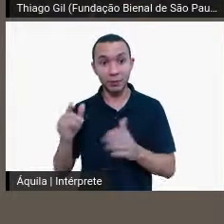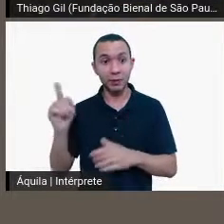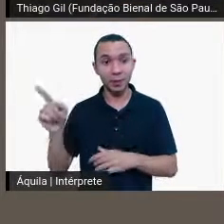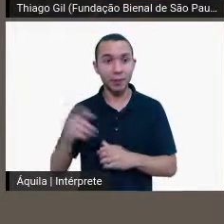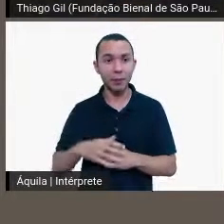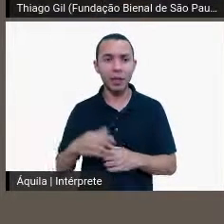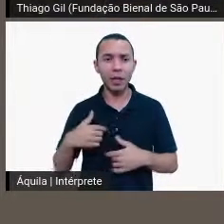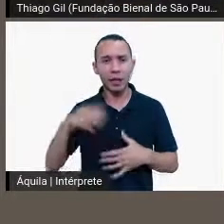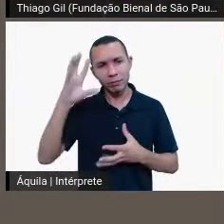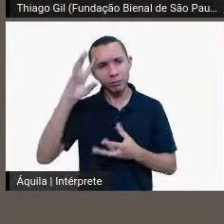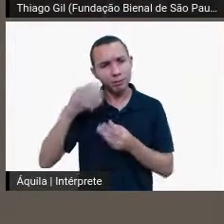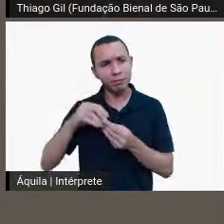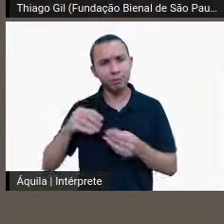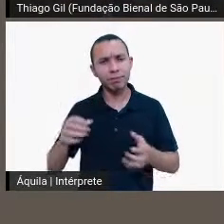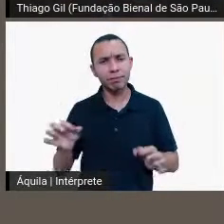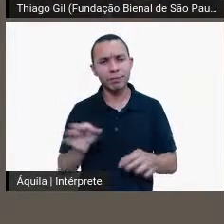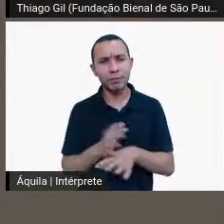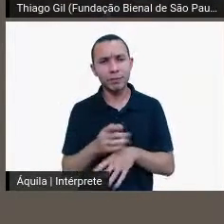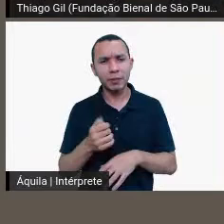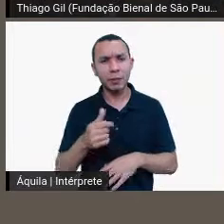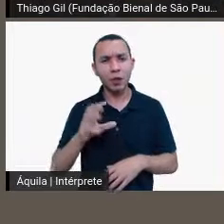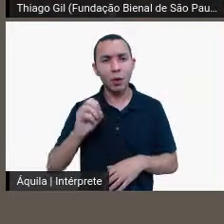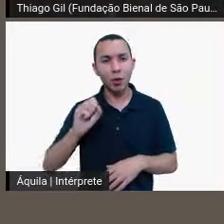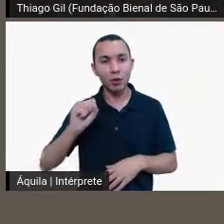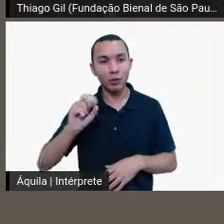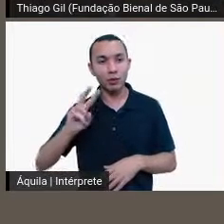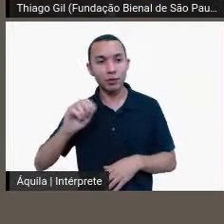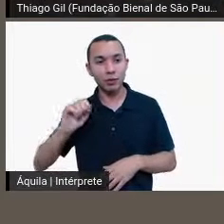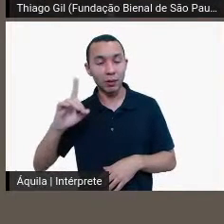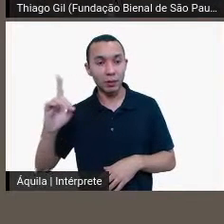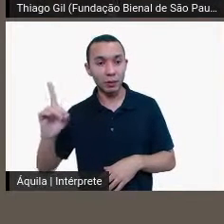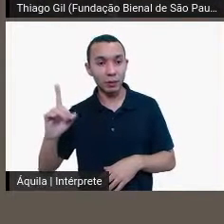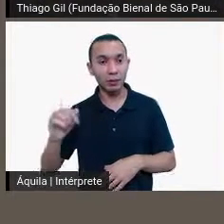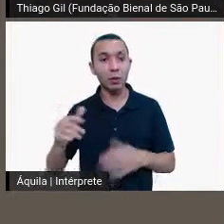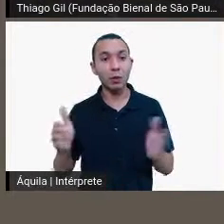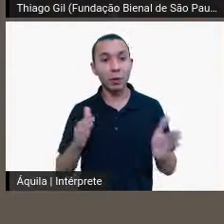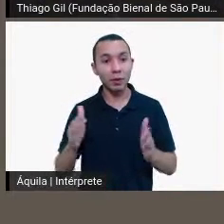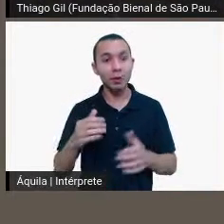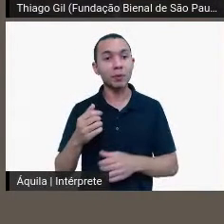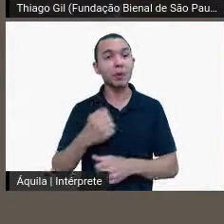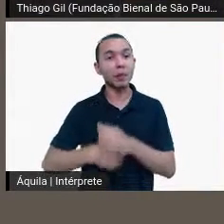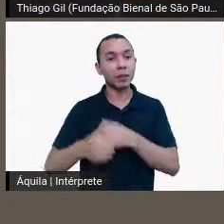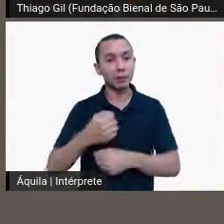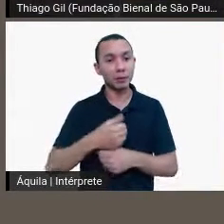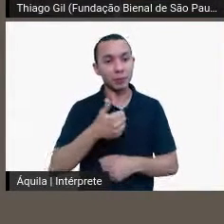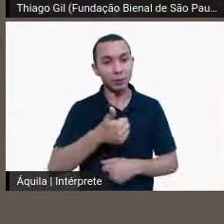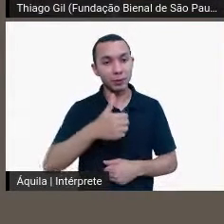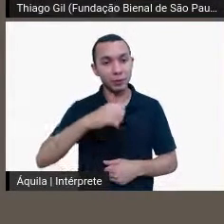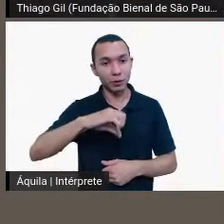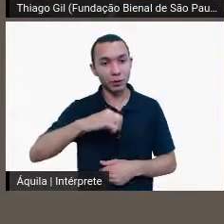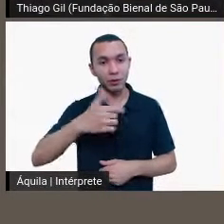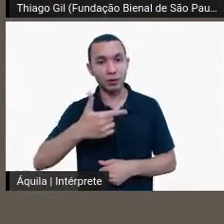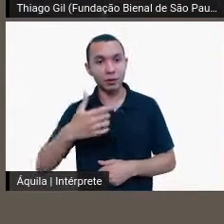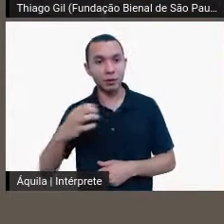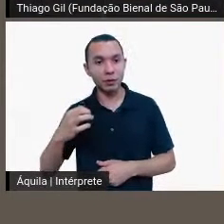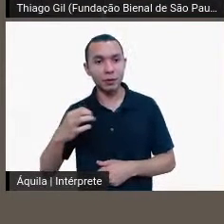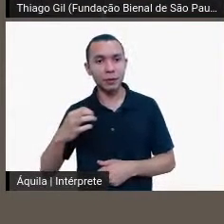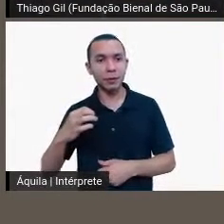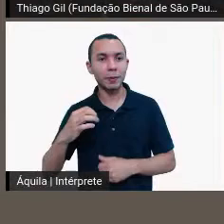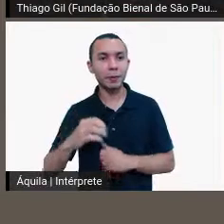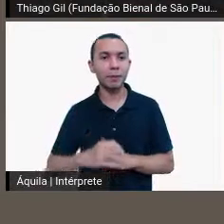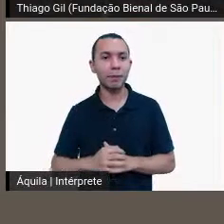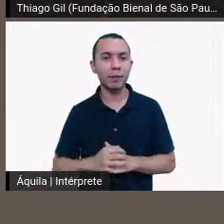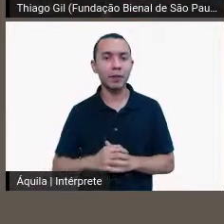a sensibilidade do Oswald para a fotografia nesse período dos anos 20 parece ter sido muito mais determinada